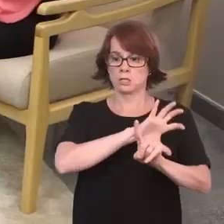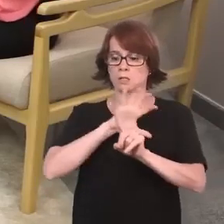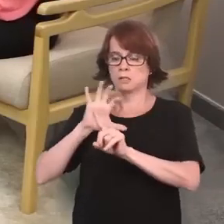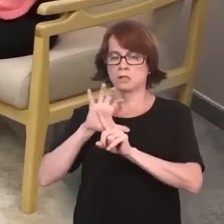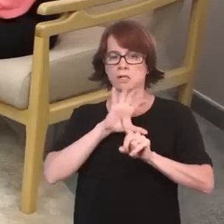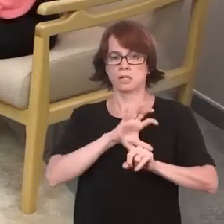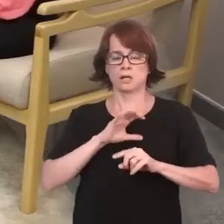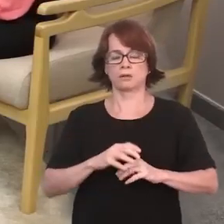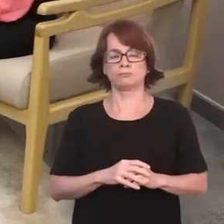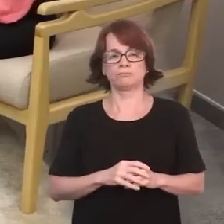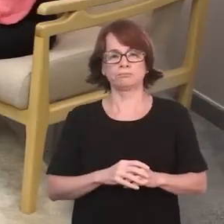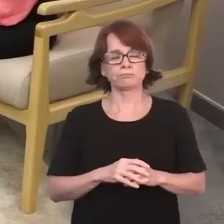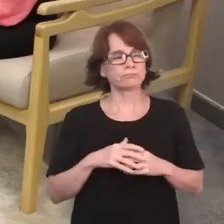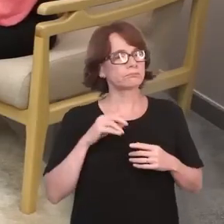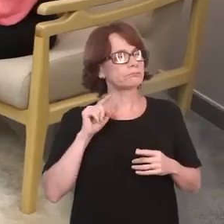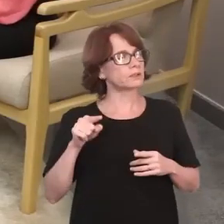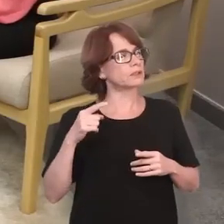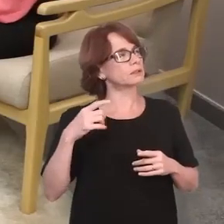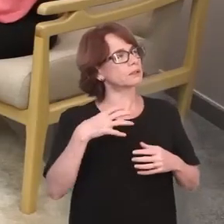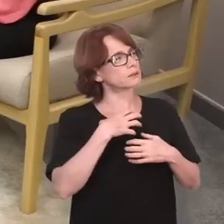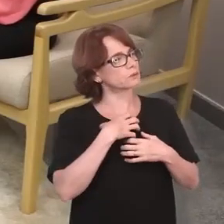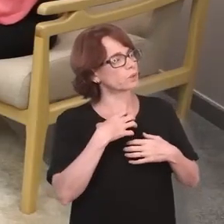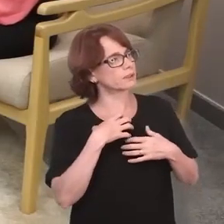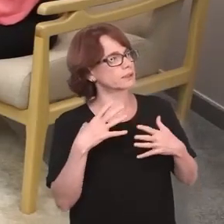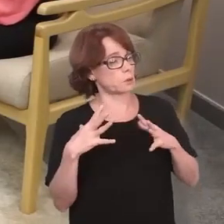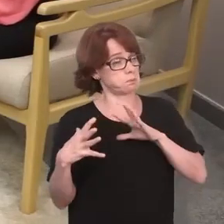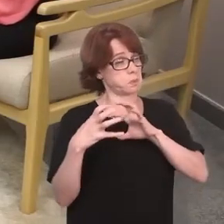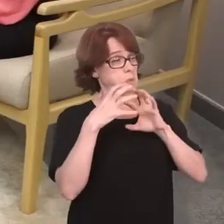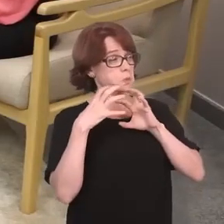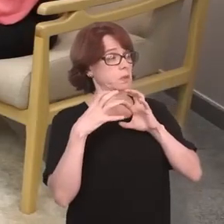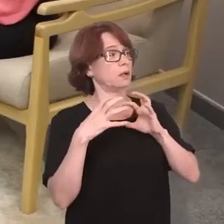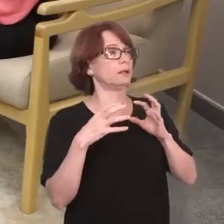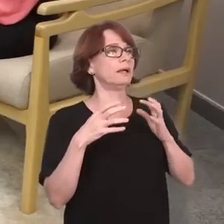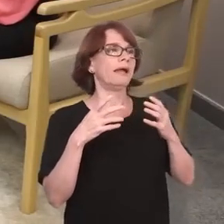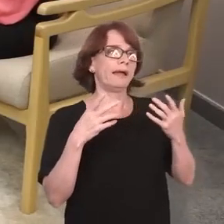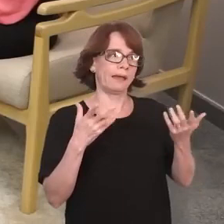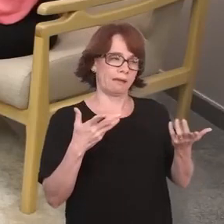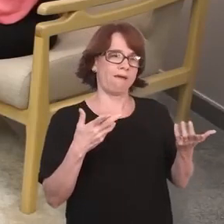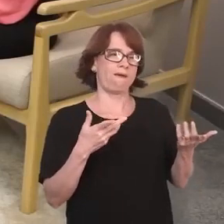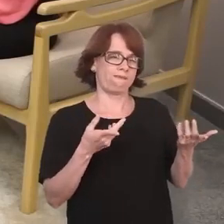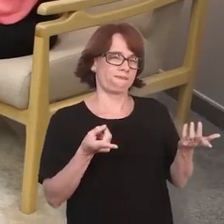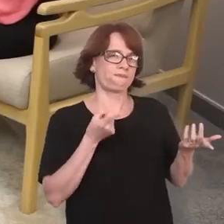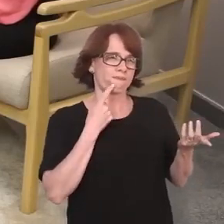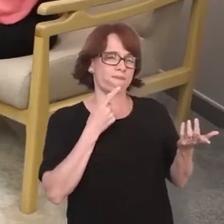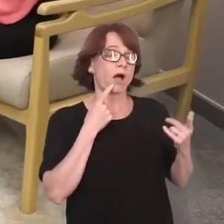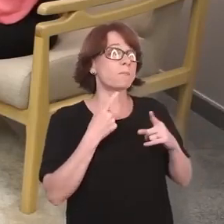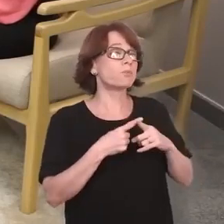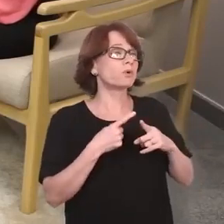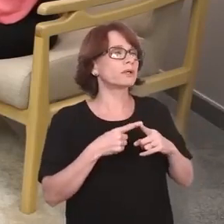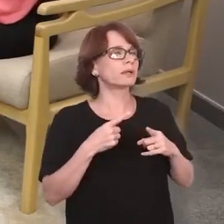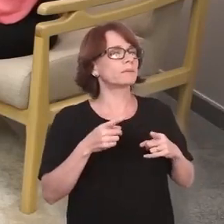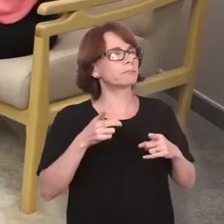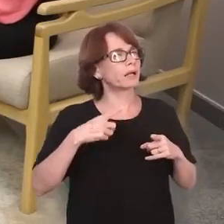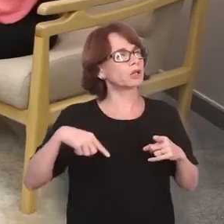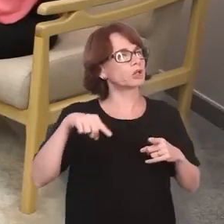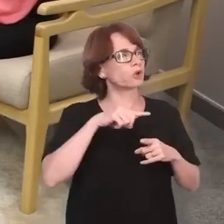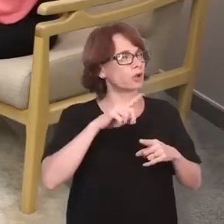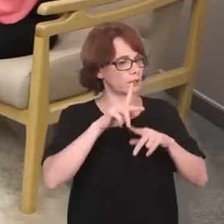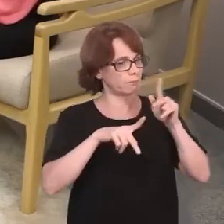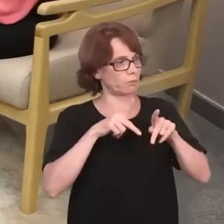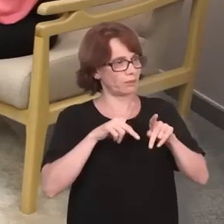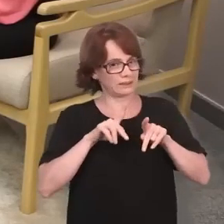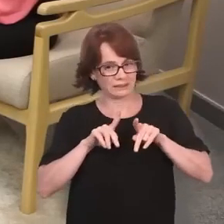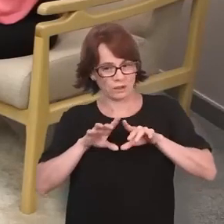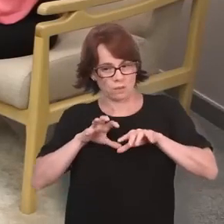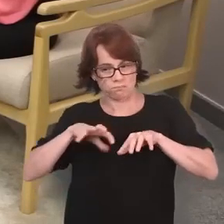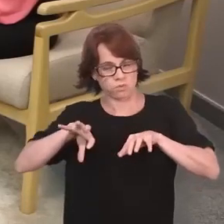relação conflituosa ela é estabelecida propositalmente para nos segmentar como população. Claro. Né?